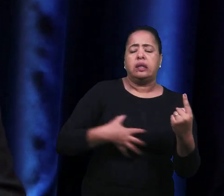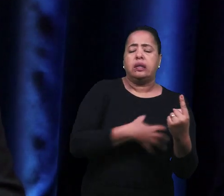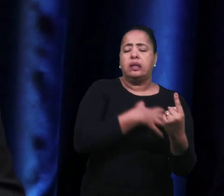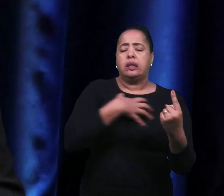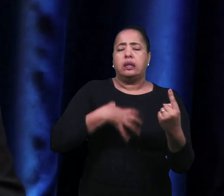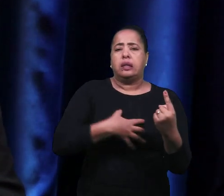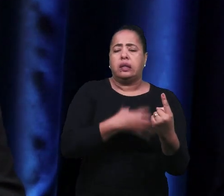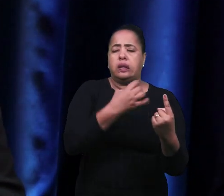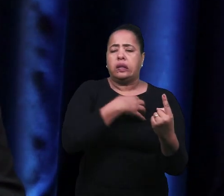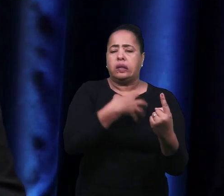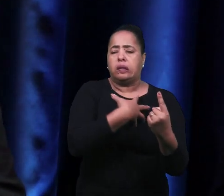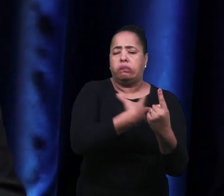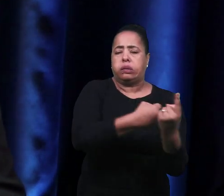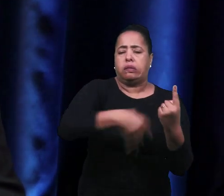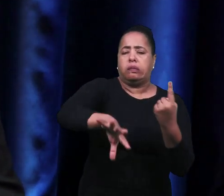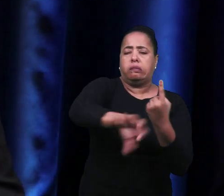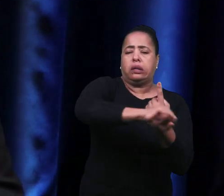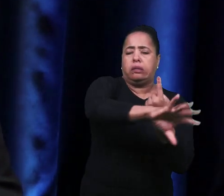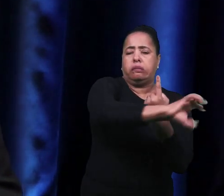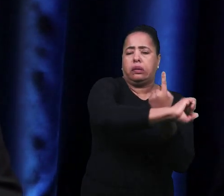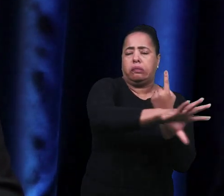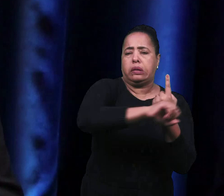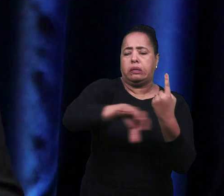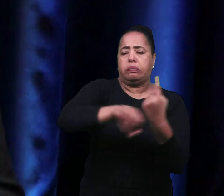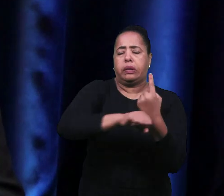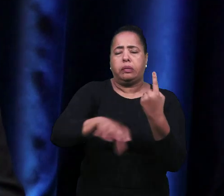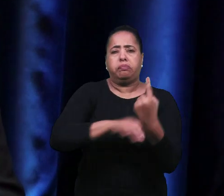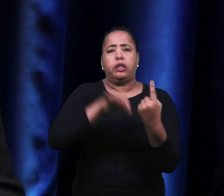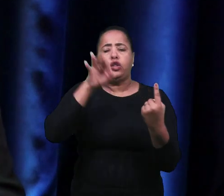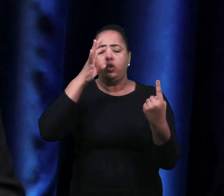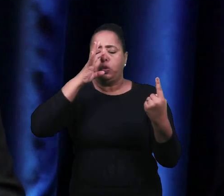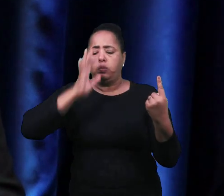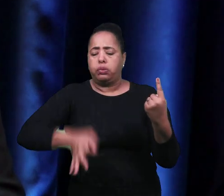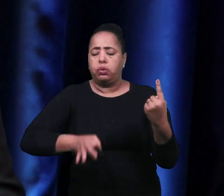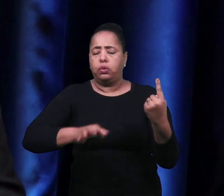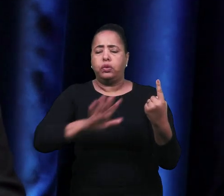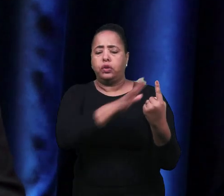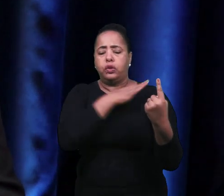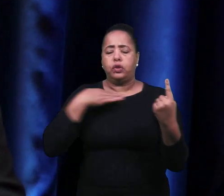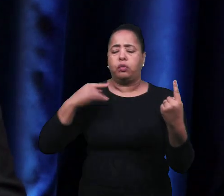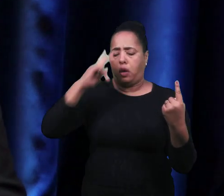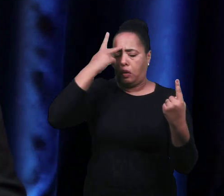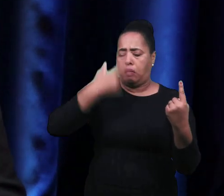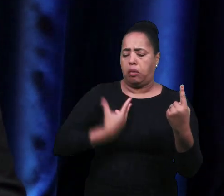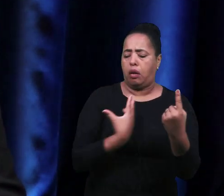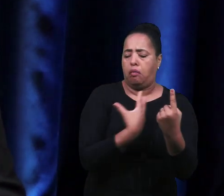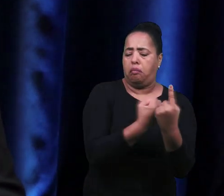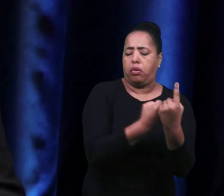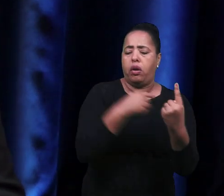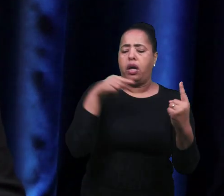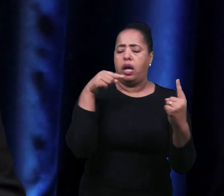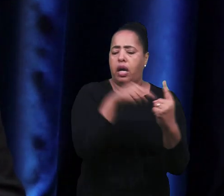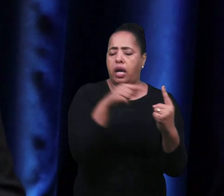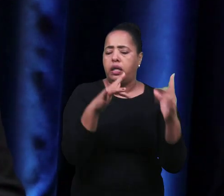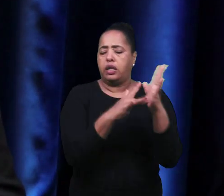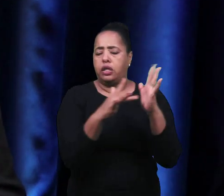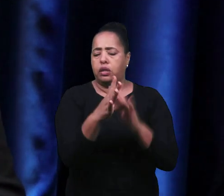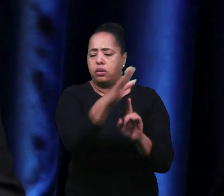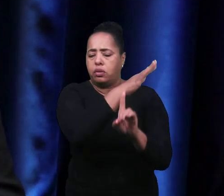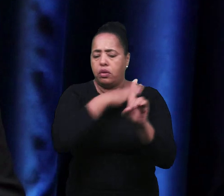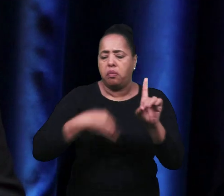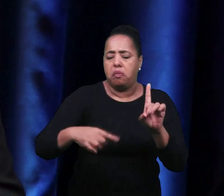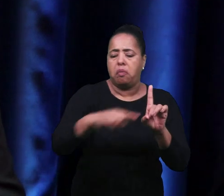todo o pecado, né? A morte, o juízo de morte sobre a humanidade, né? Mas ele morreu e